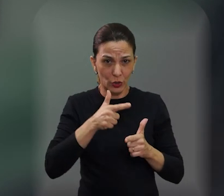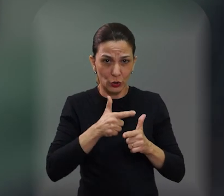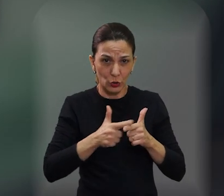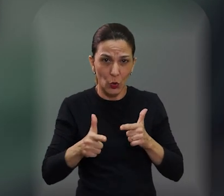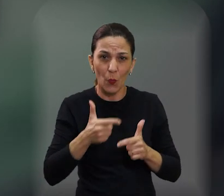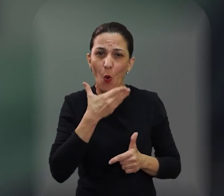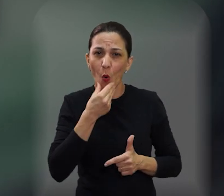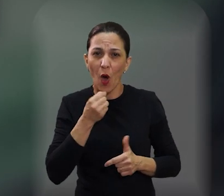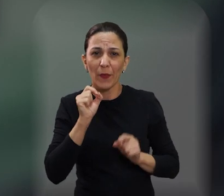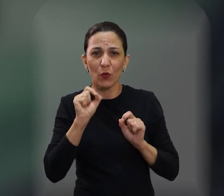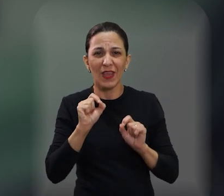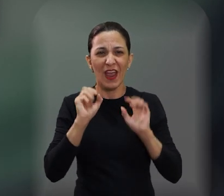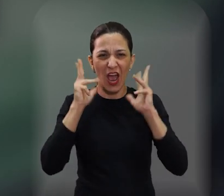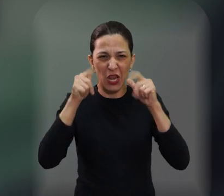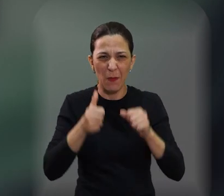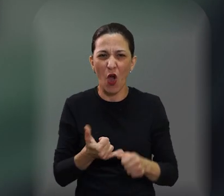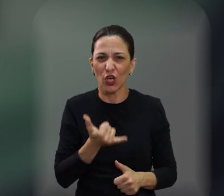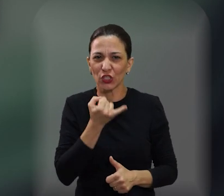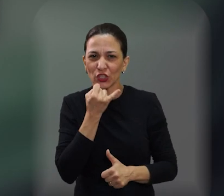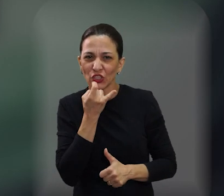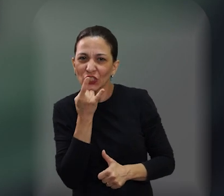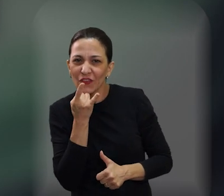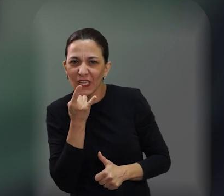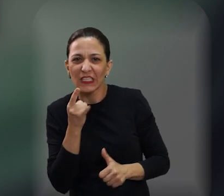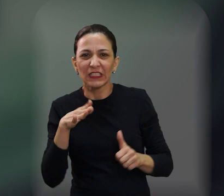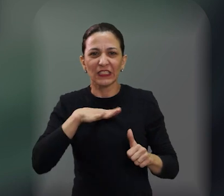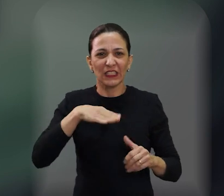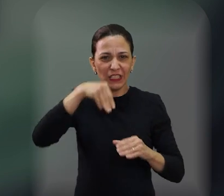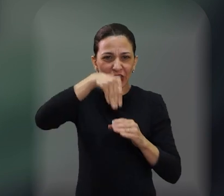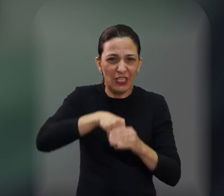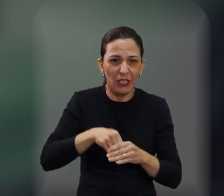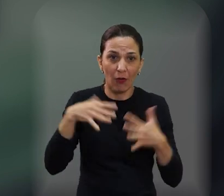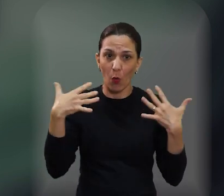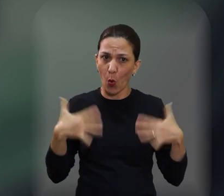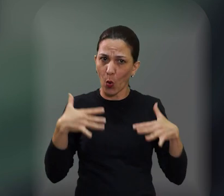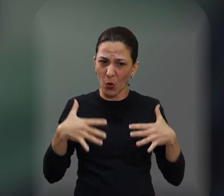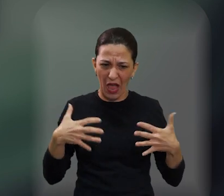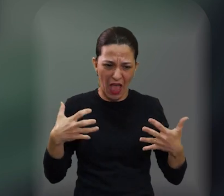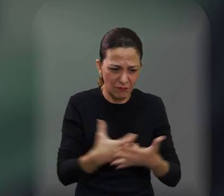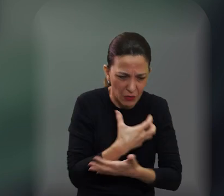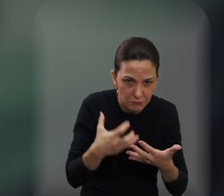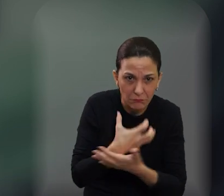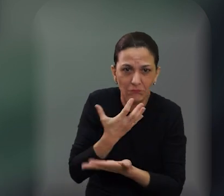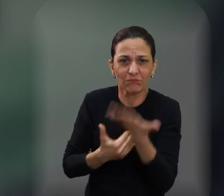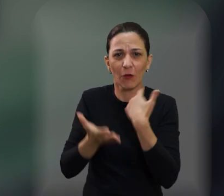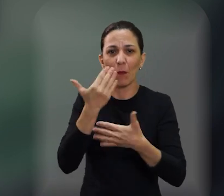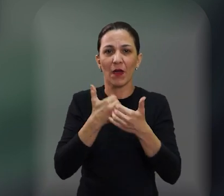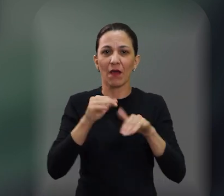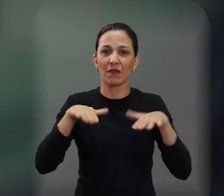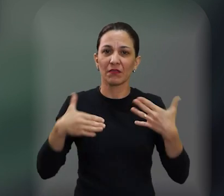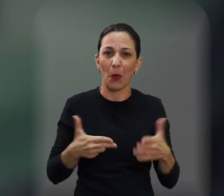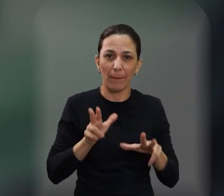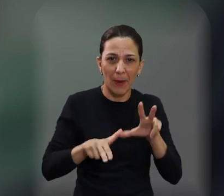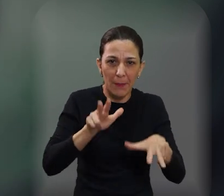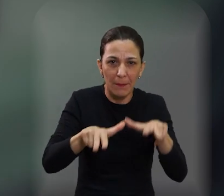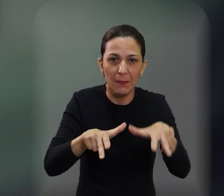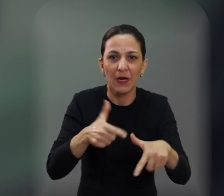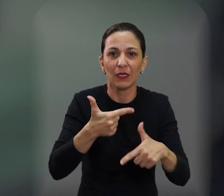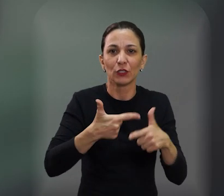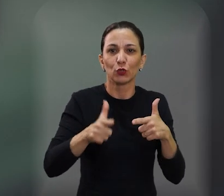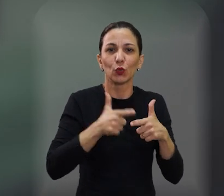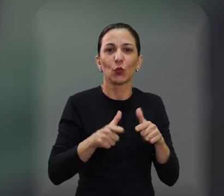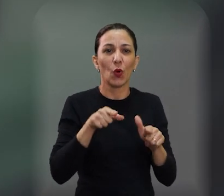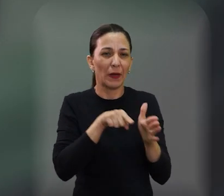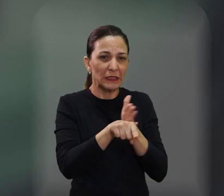não é impresso. E ele fala de um caçador de pegadas, que ele está no rastro de um javali, que ele precisa caçar um javali que